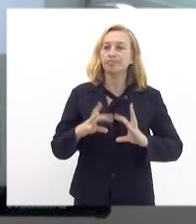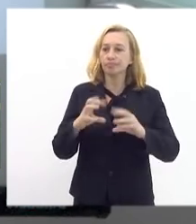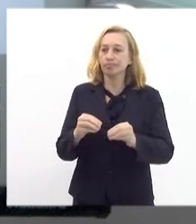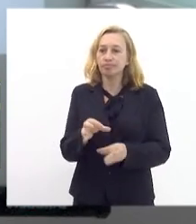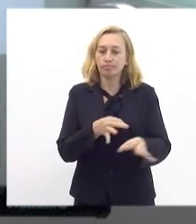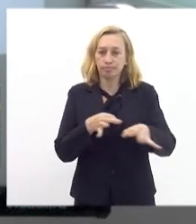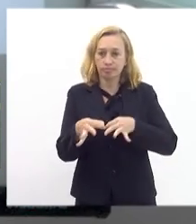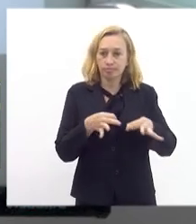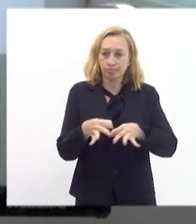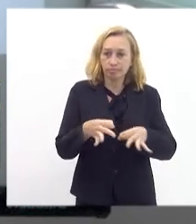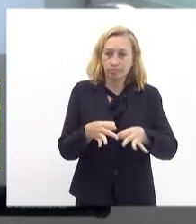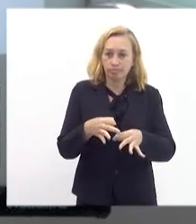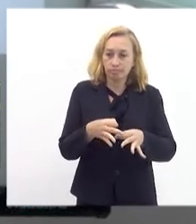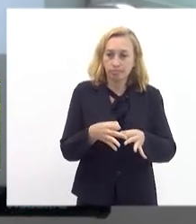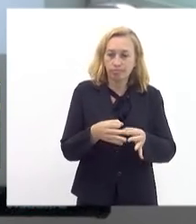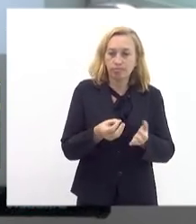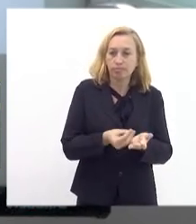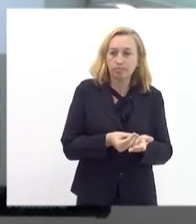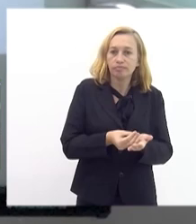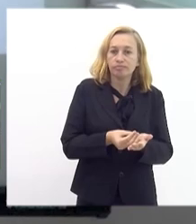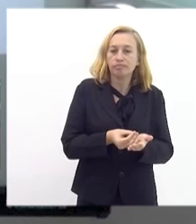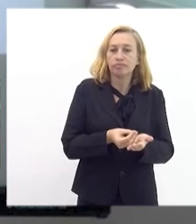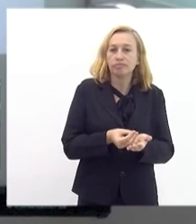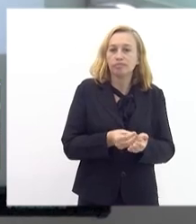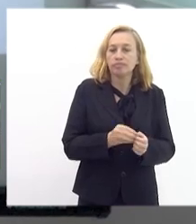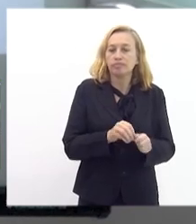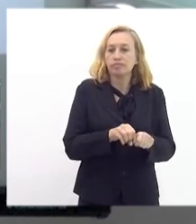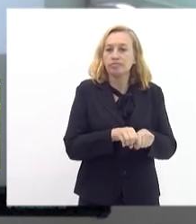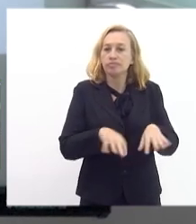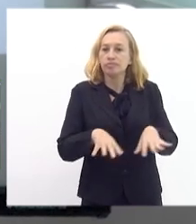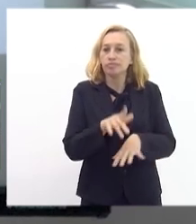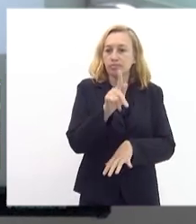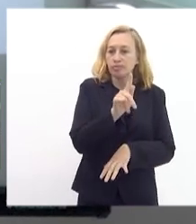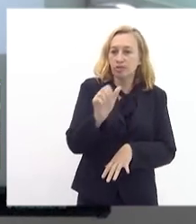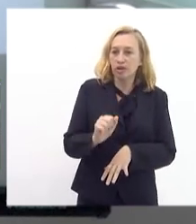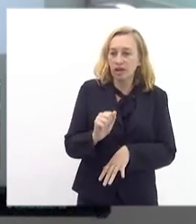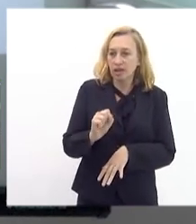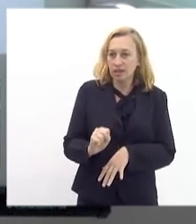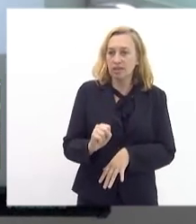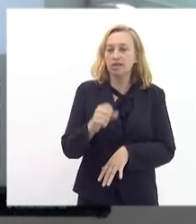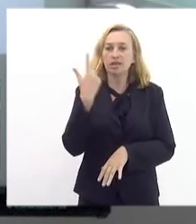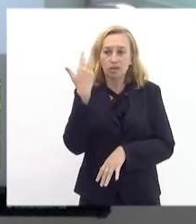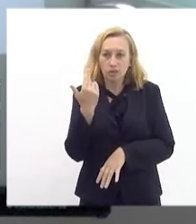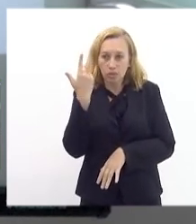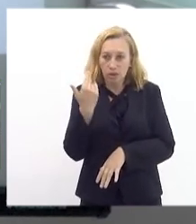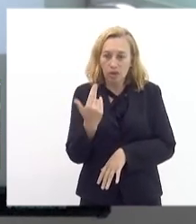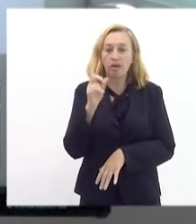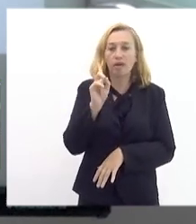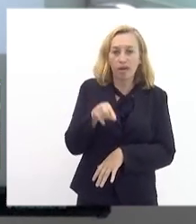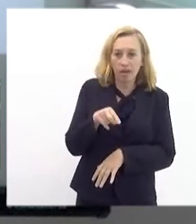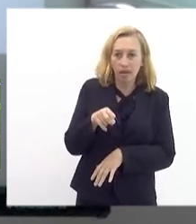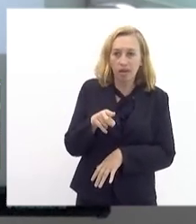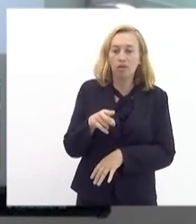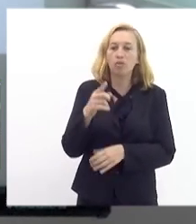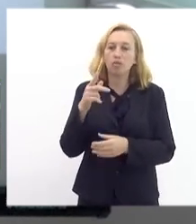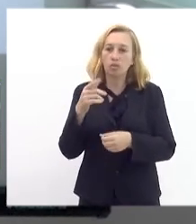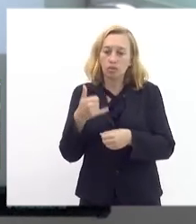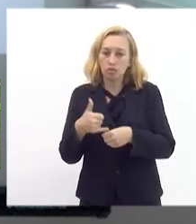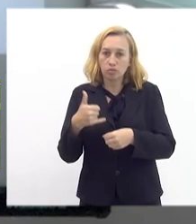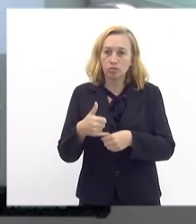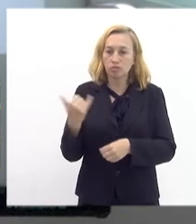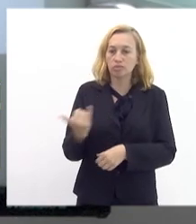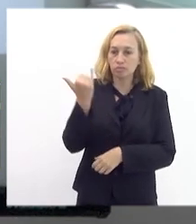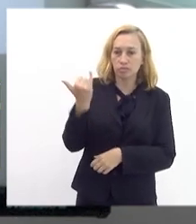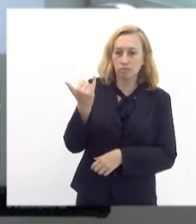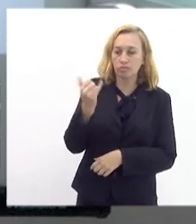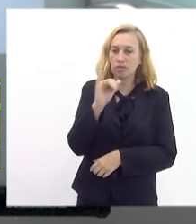cadeia desde o fornecimento do combustível no caso o gás natural liquefeito o gás natural é outra o combustível da